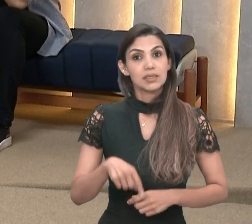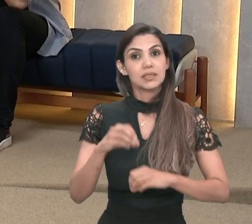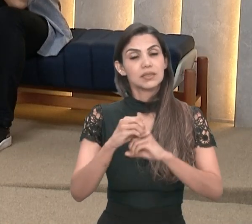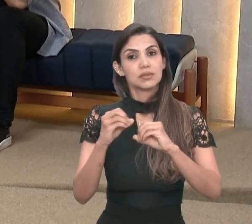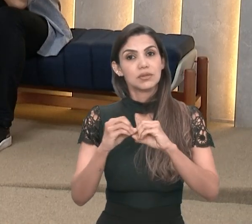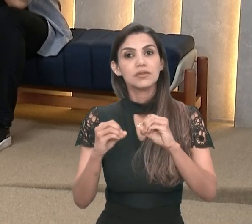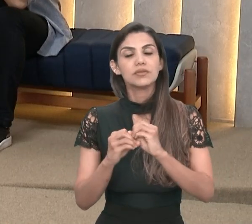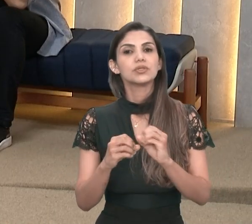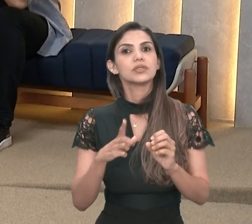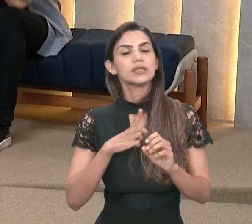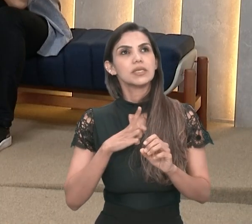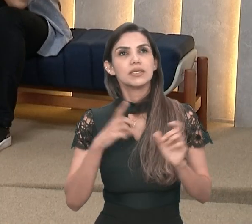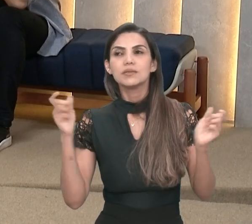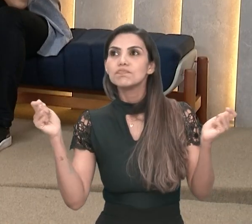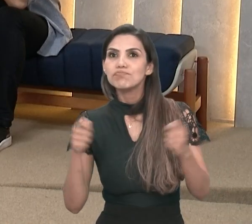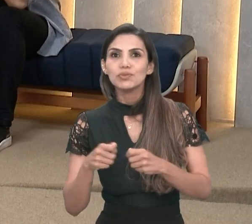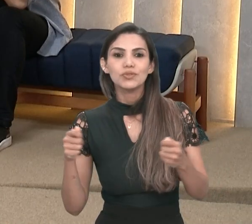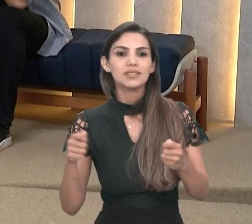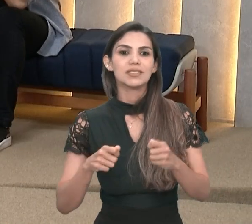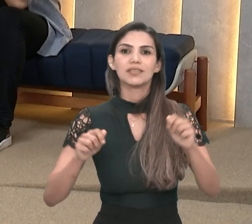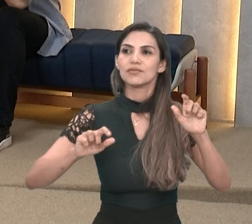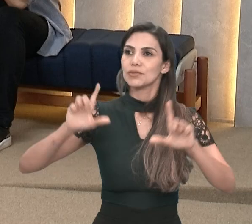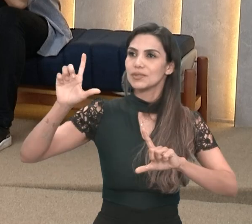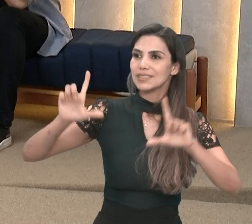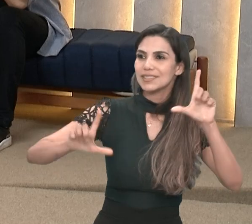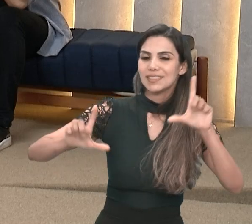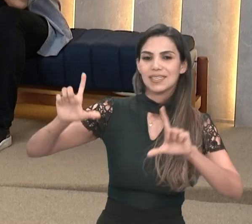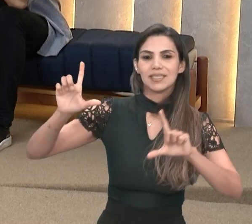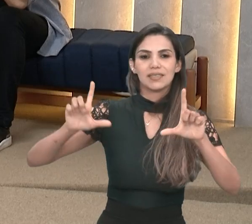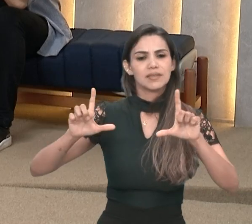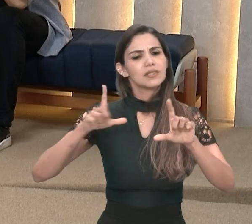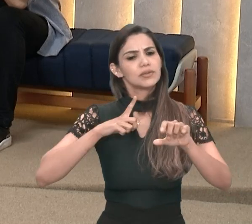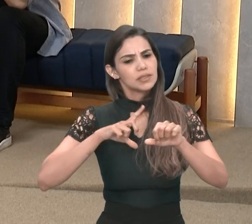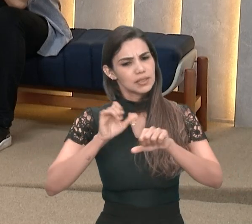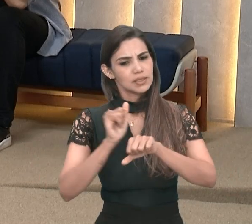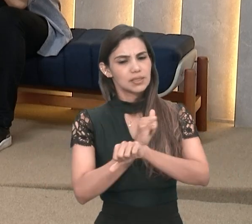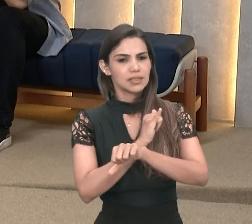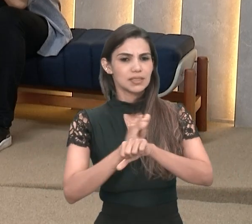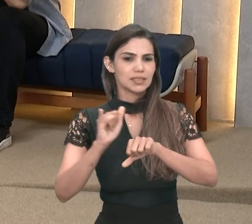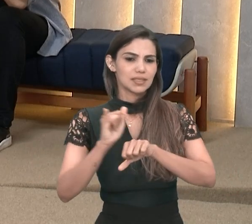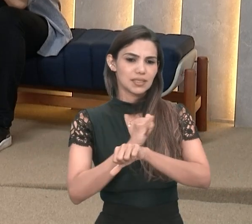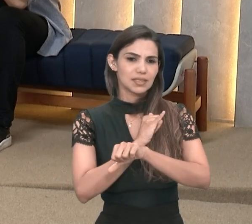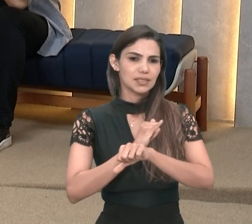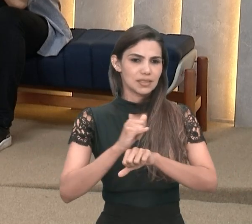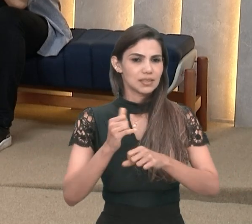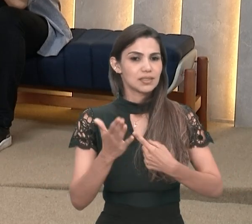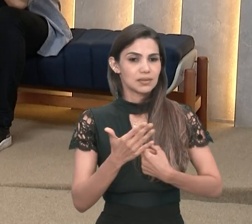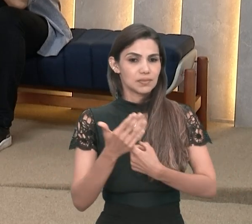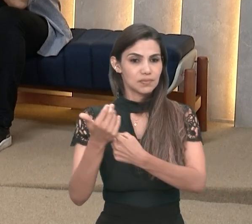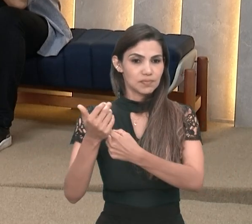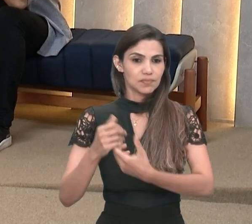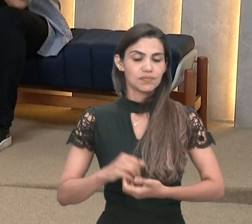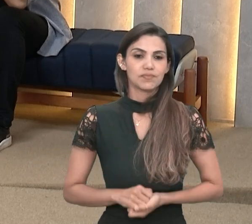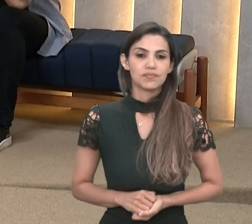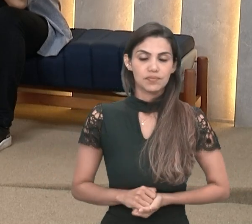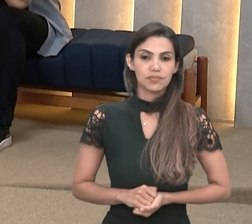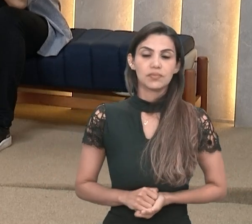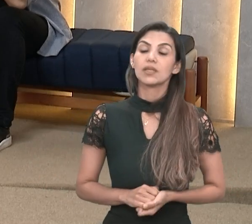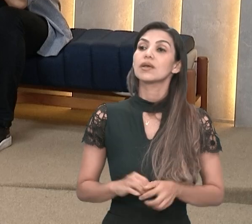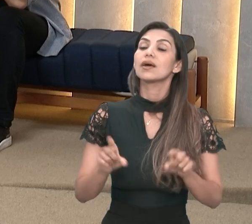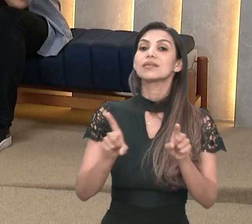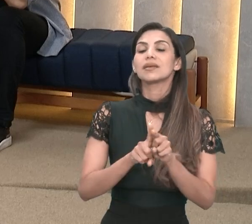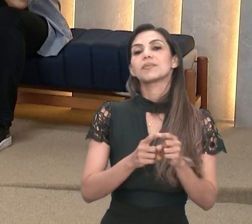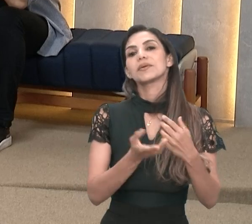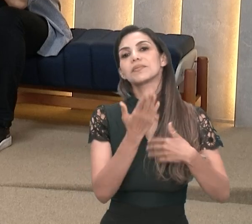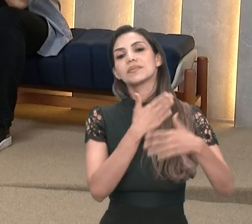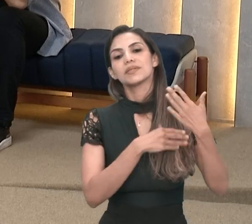de antever que você pode utilizar de outras formas as tecnologias. E houve também uma eleição, de onde